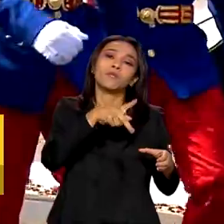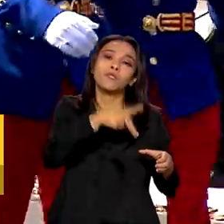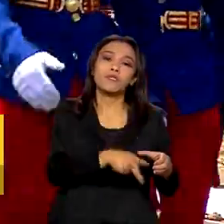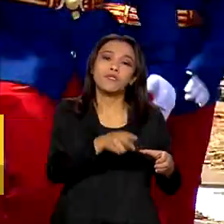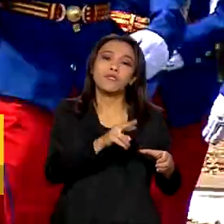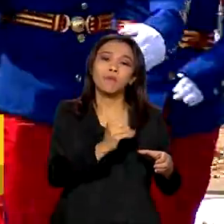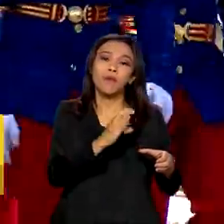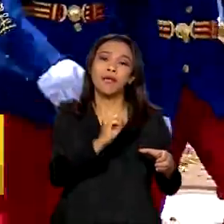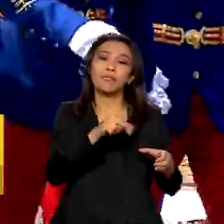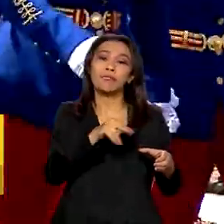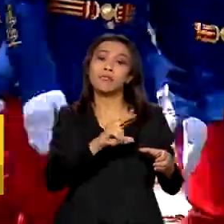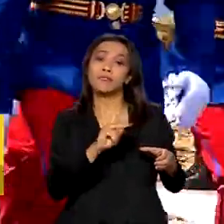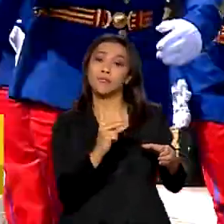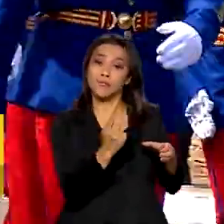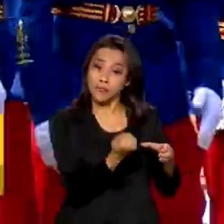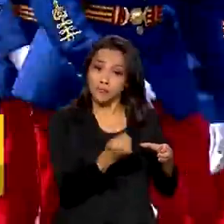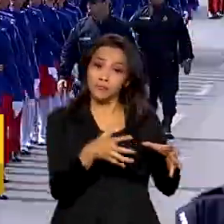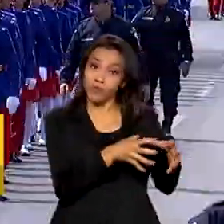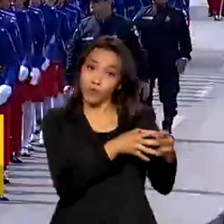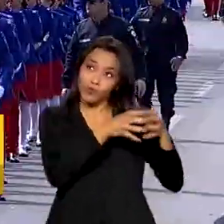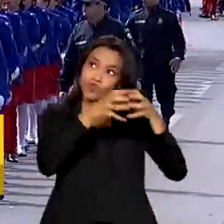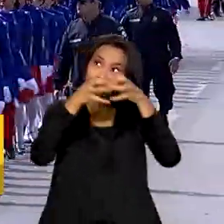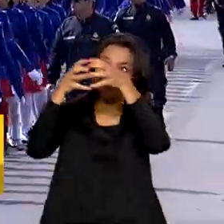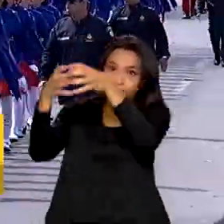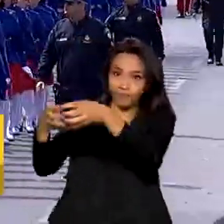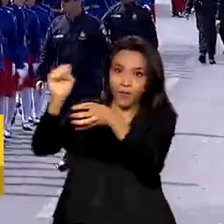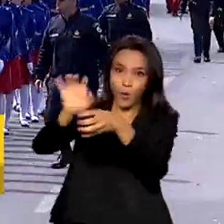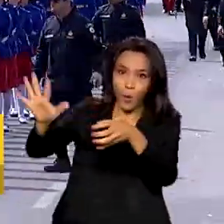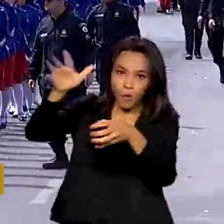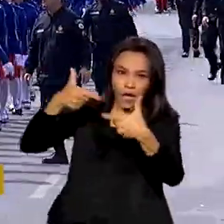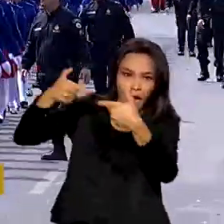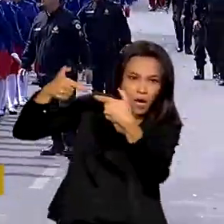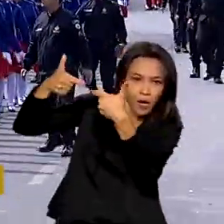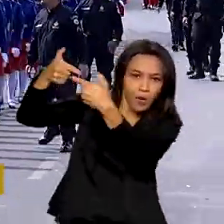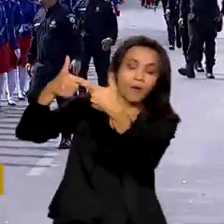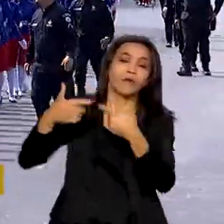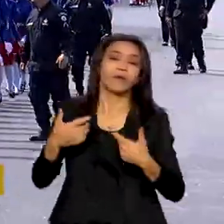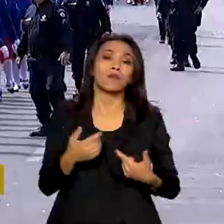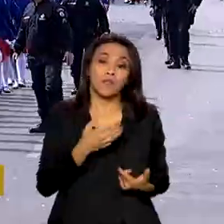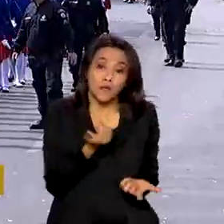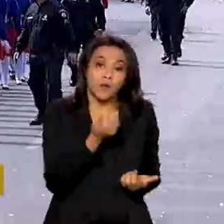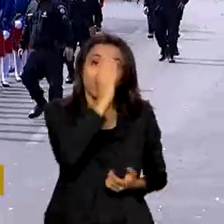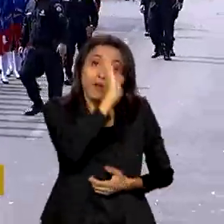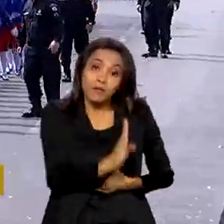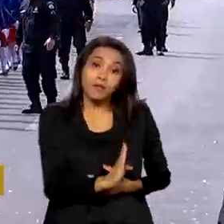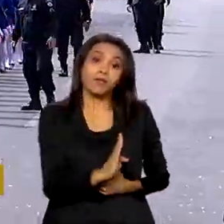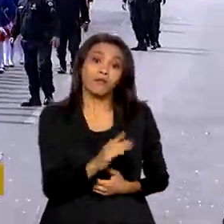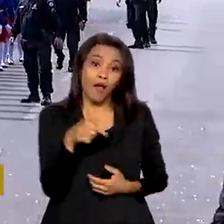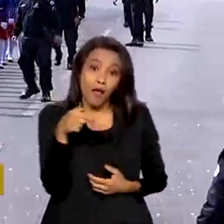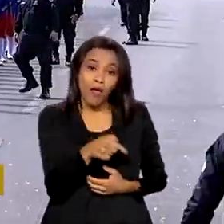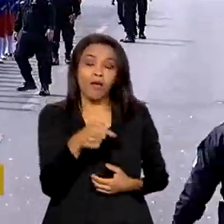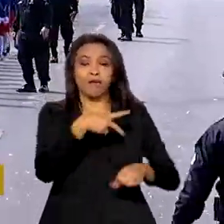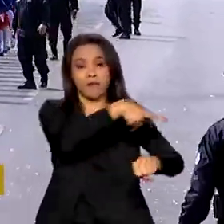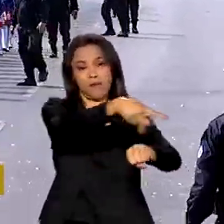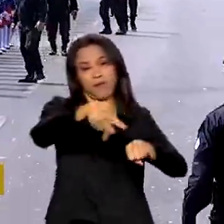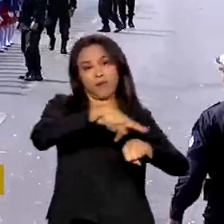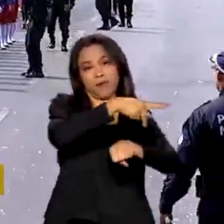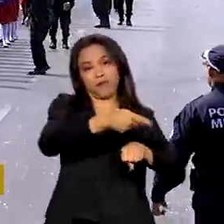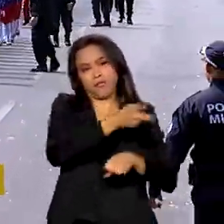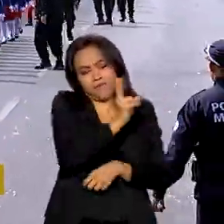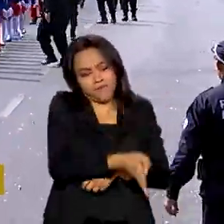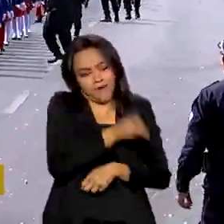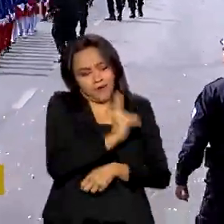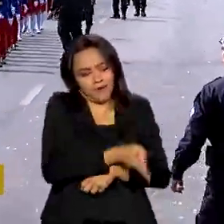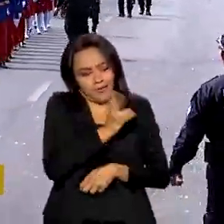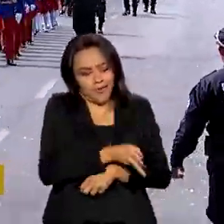Aérea. E então o Brasil, como eu já disse anteriormente, né, ele é um país que conseguiu manter a sua